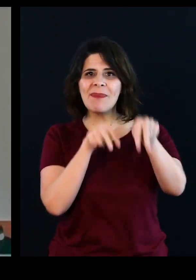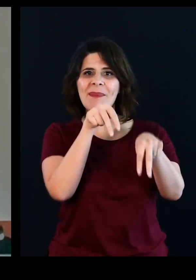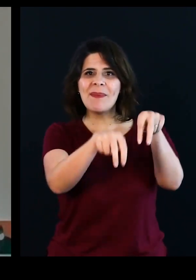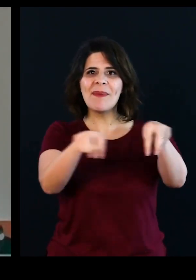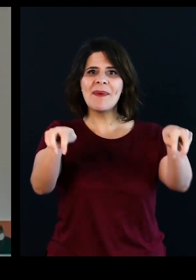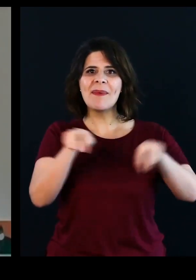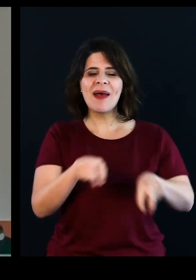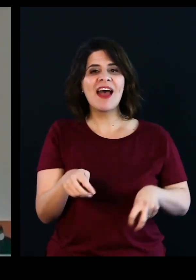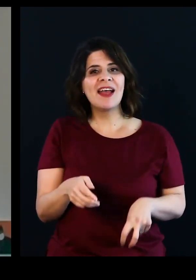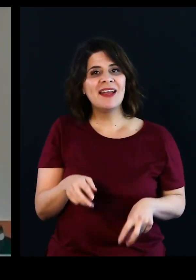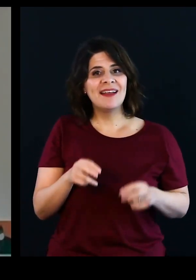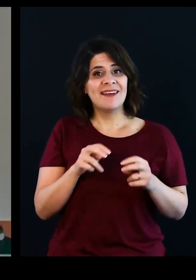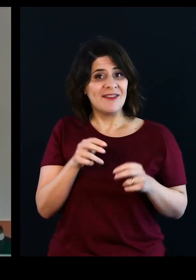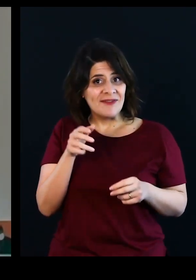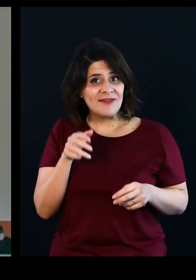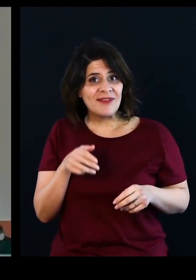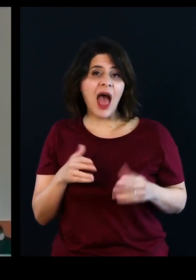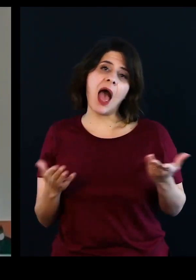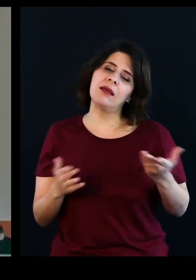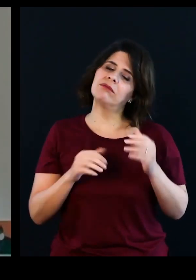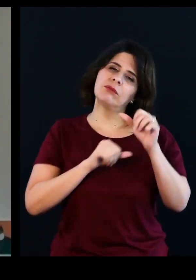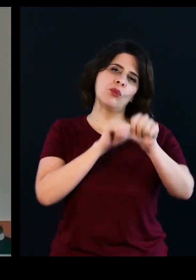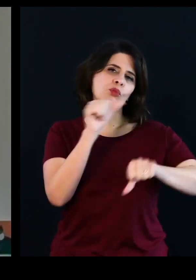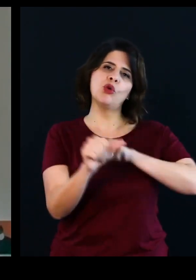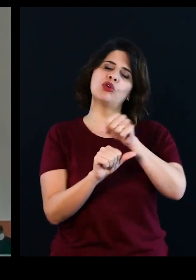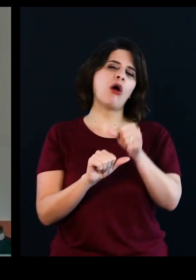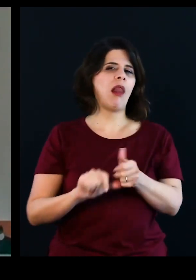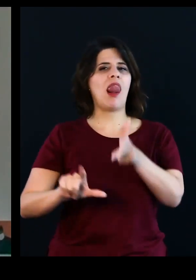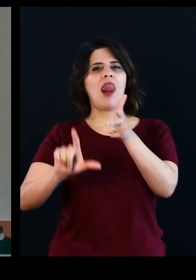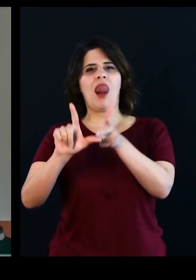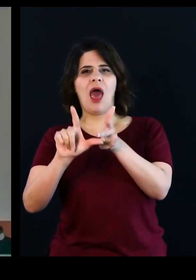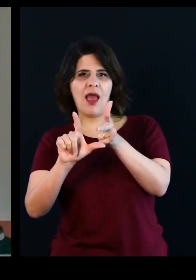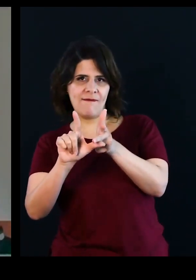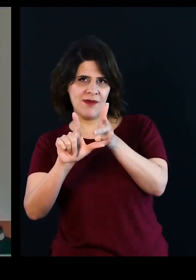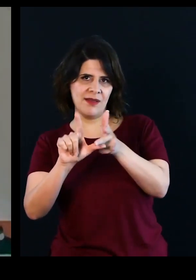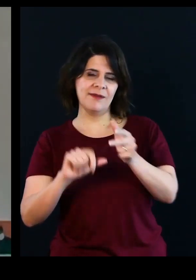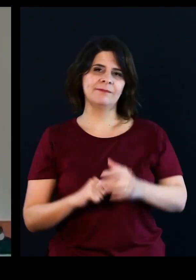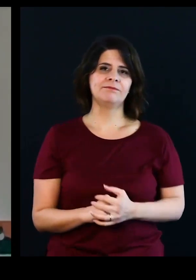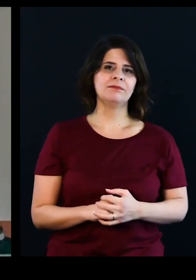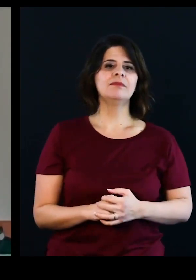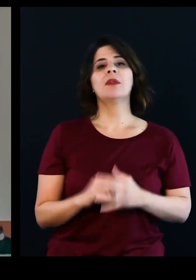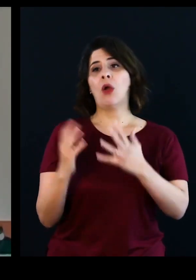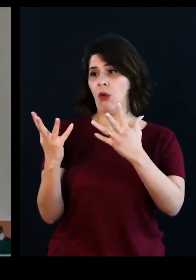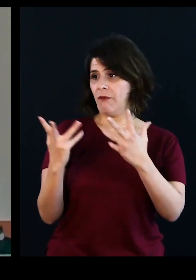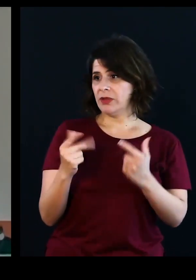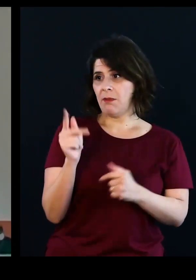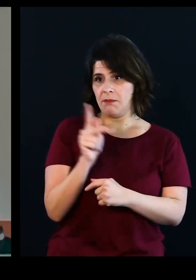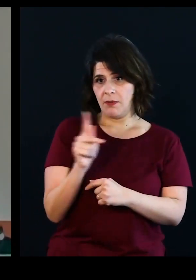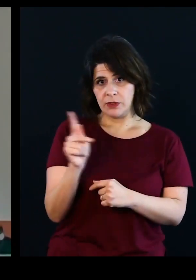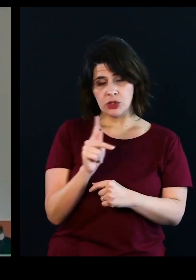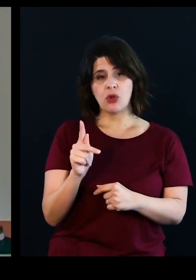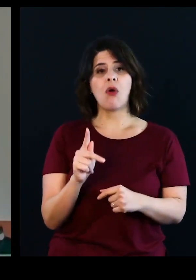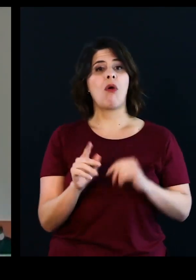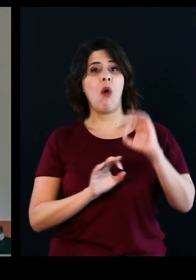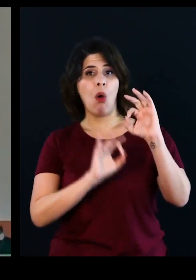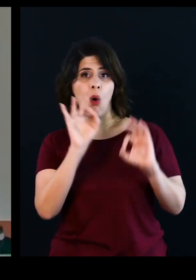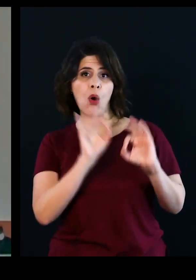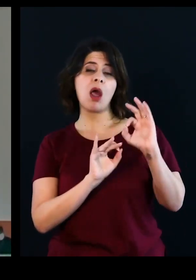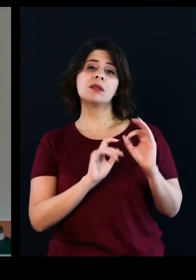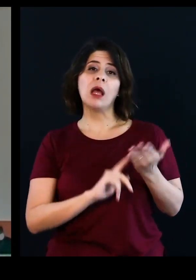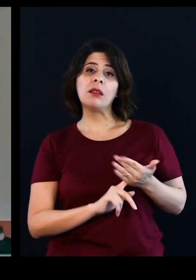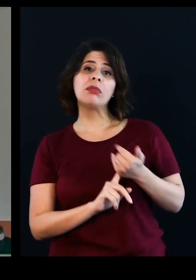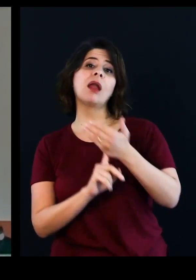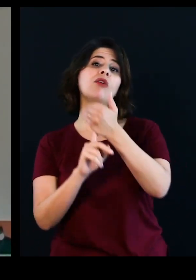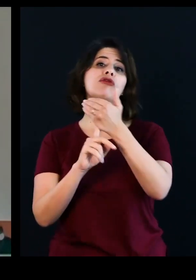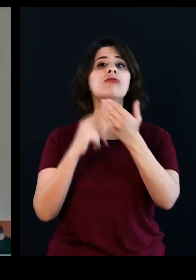público e passamos a fazer a partir de live. Nós convidamos uma pessoa, montamos toda uma tecnologia para ter um pouco